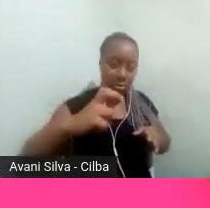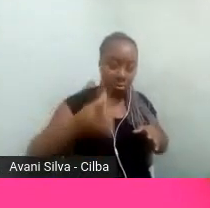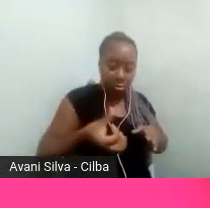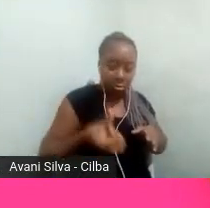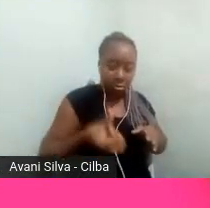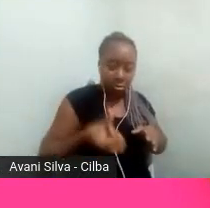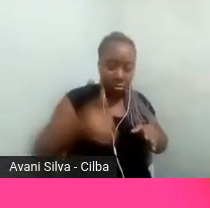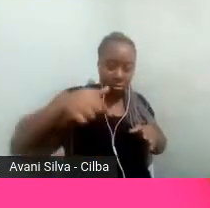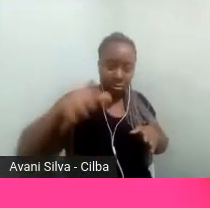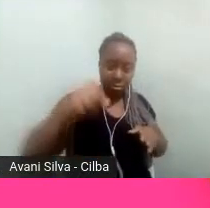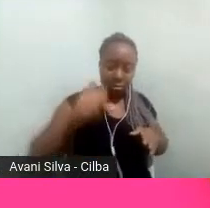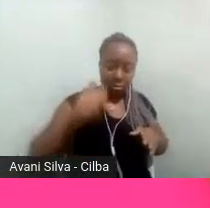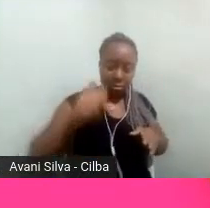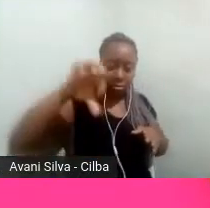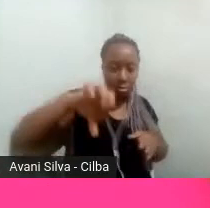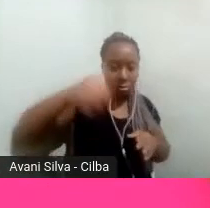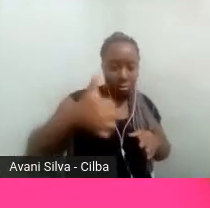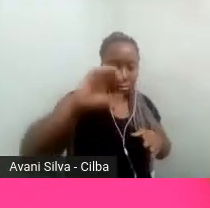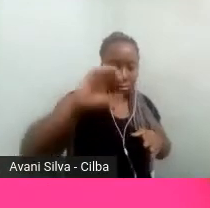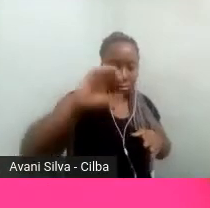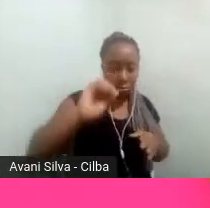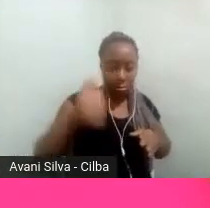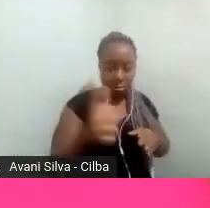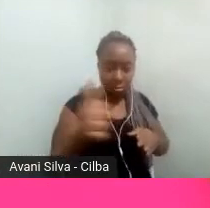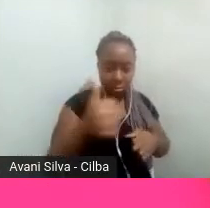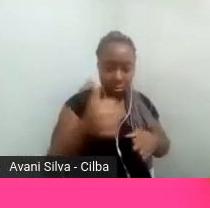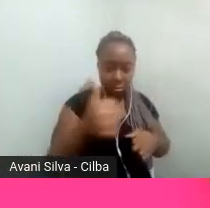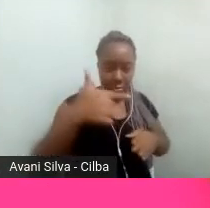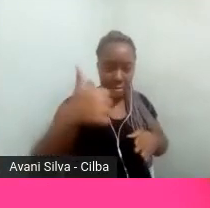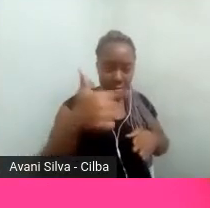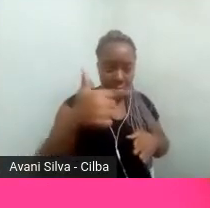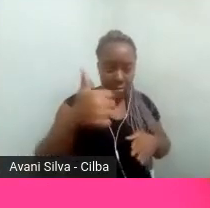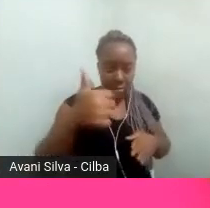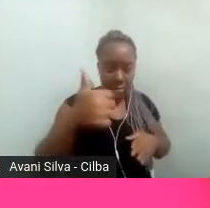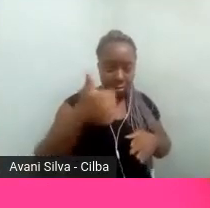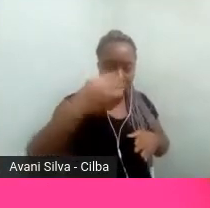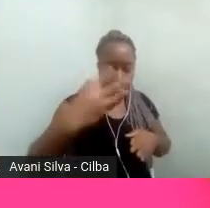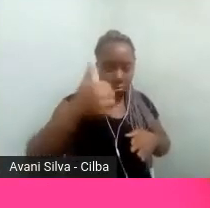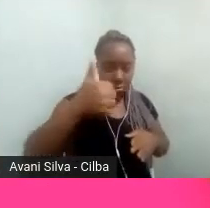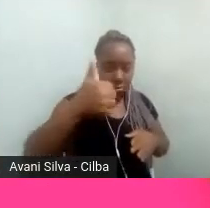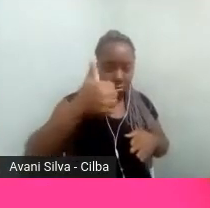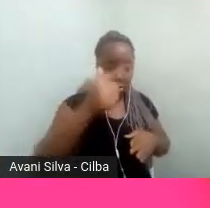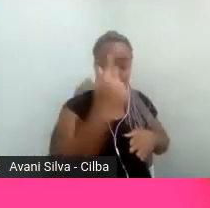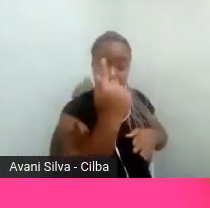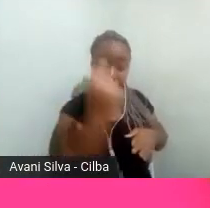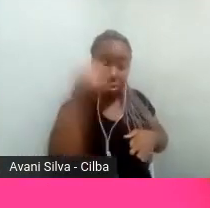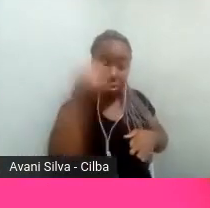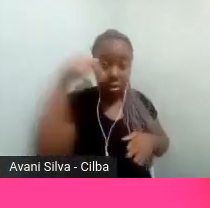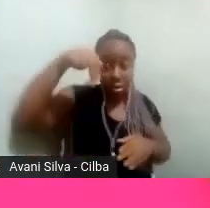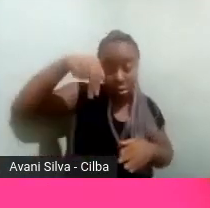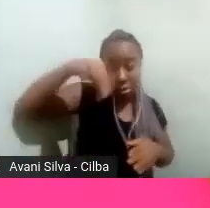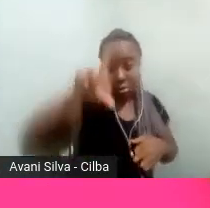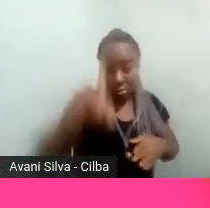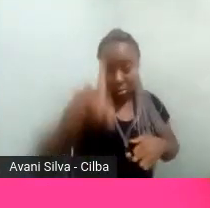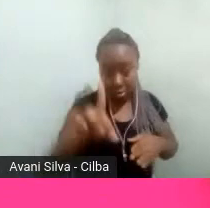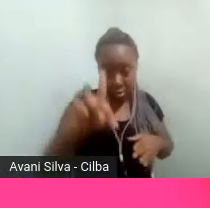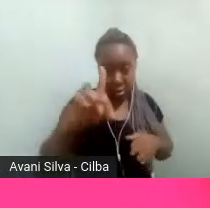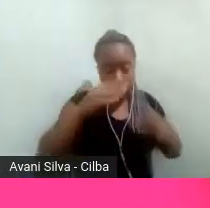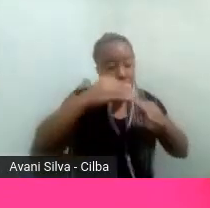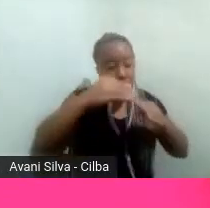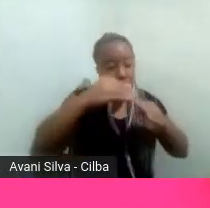7, 8, 9, 10, 11, 12, 13 e GND. Do outro